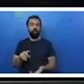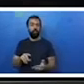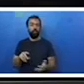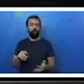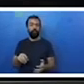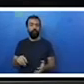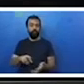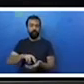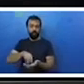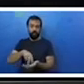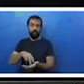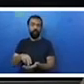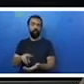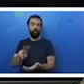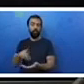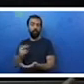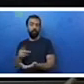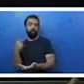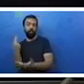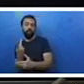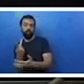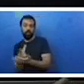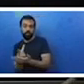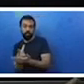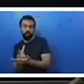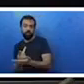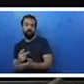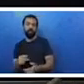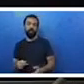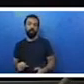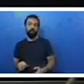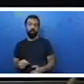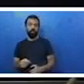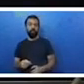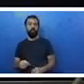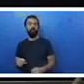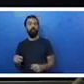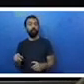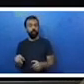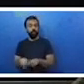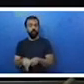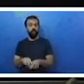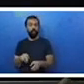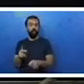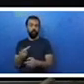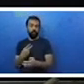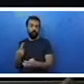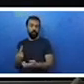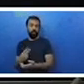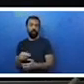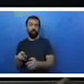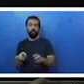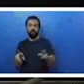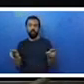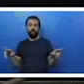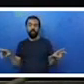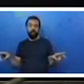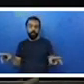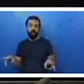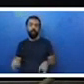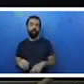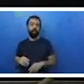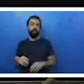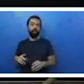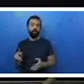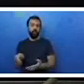hop. Nós falamos também, conversamos um pouquinho sobre a história, sobre a cultura das danças, os estilos do hip hop e como o